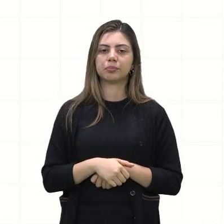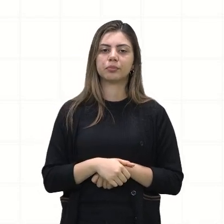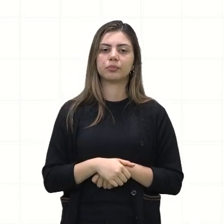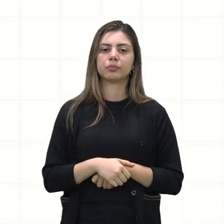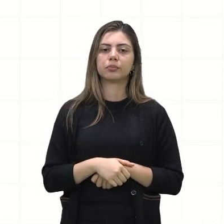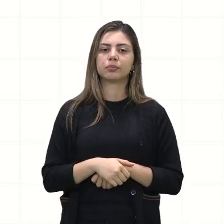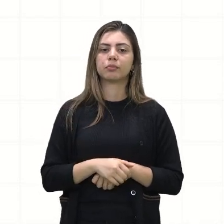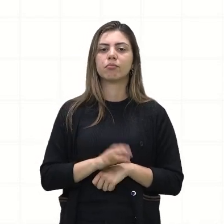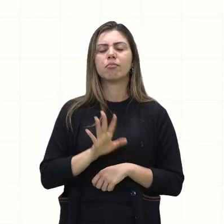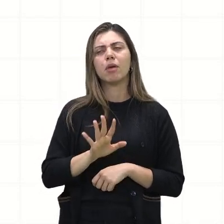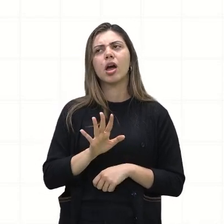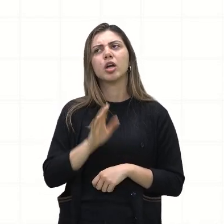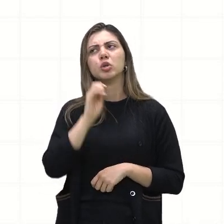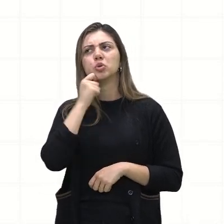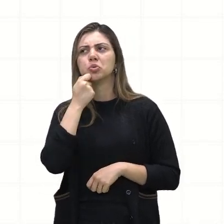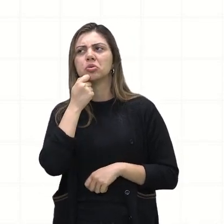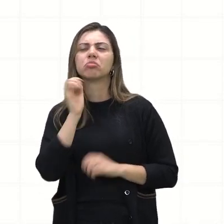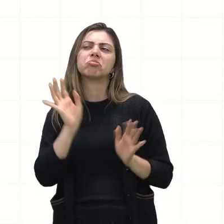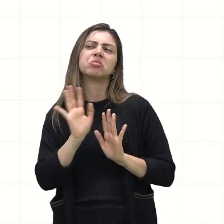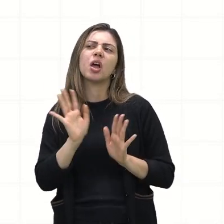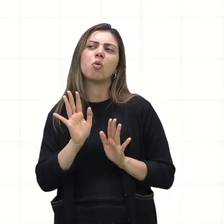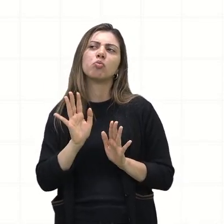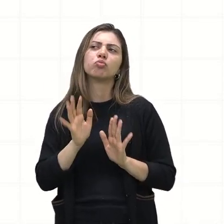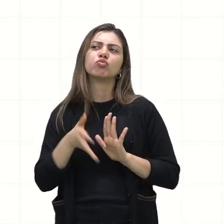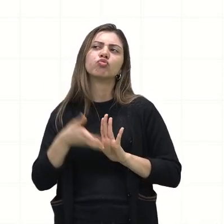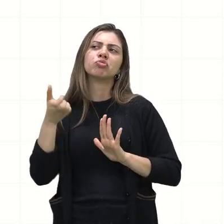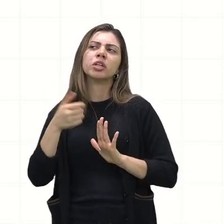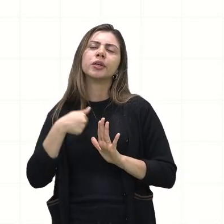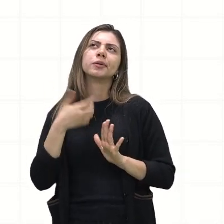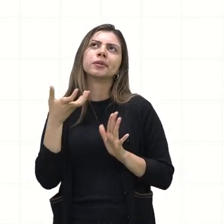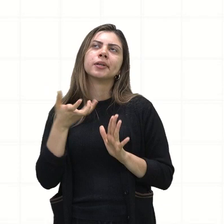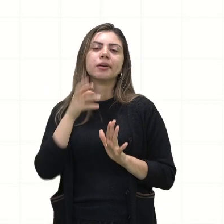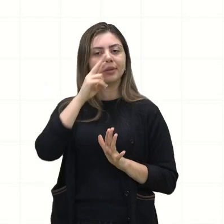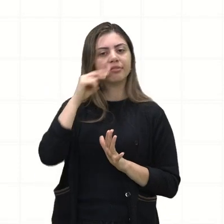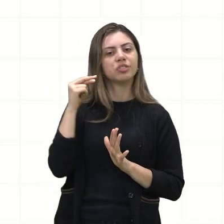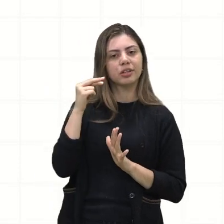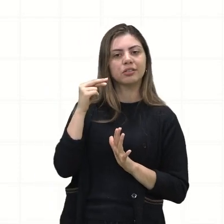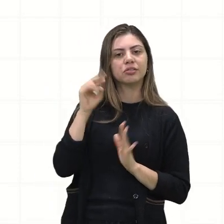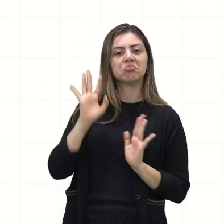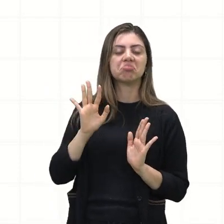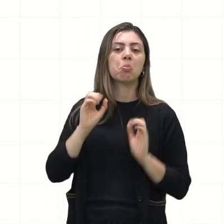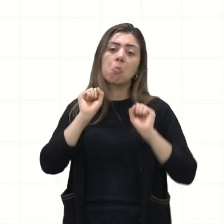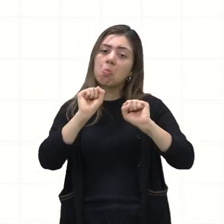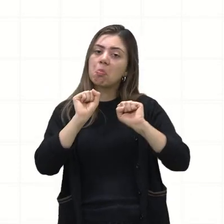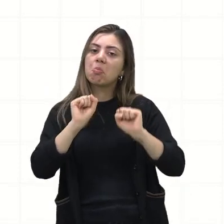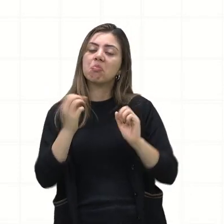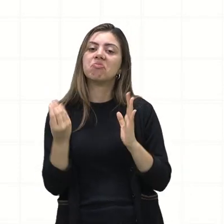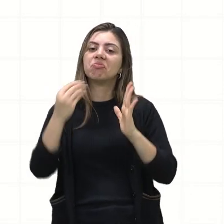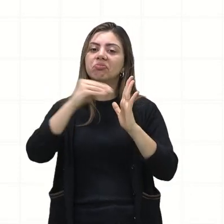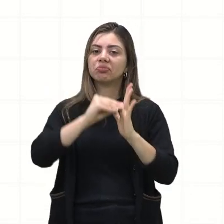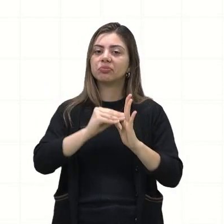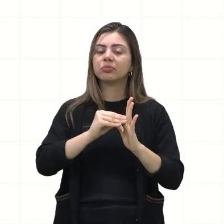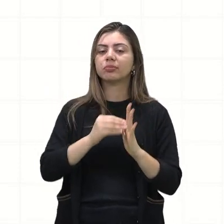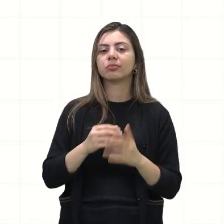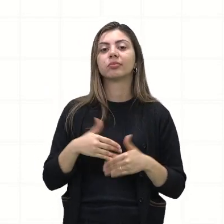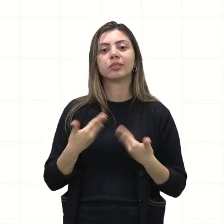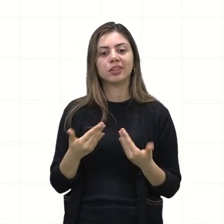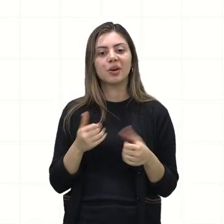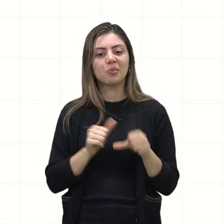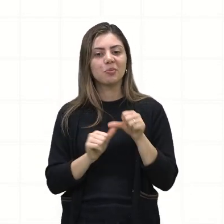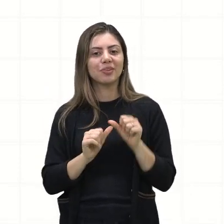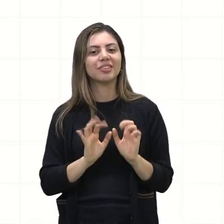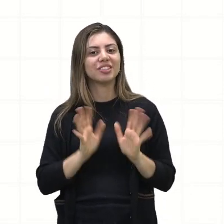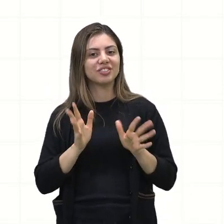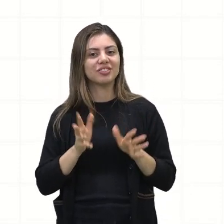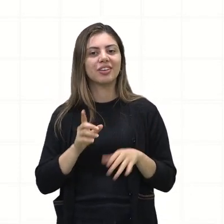Mas, em vez de suco, eu posso escolher refrigerante. Então, já mudou.